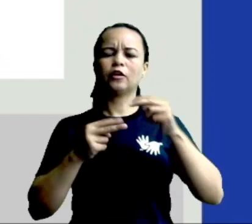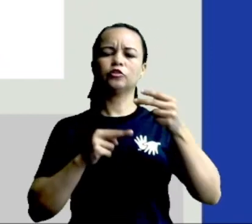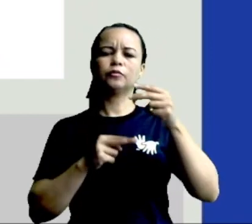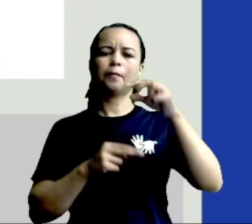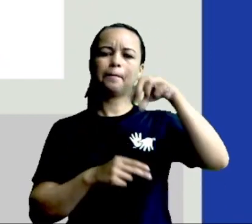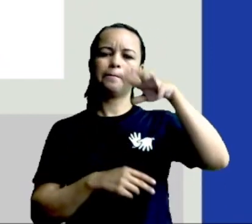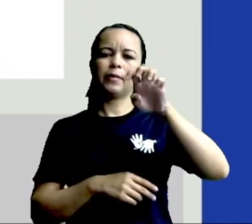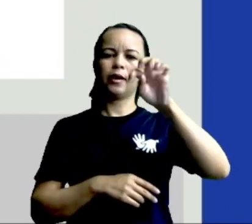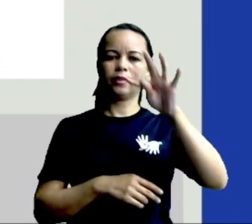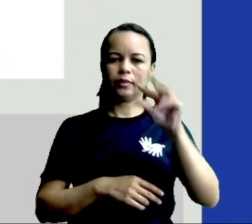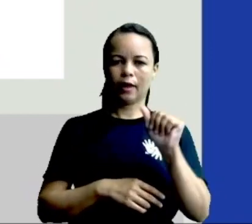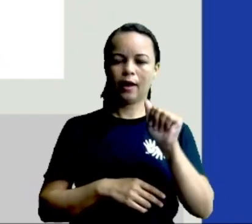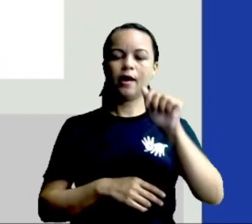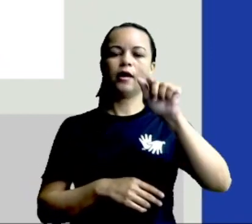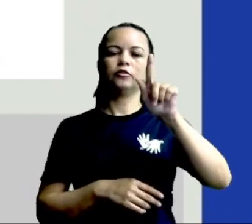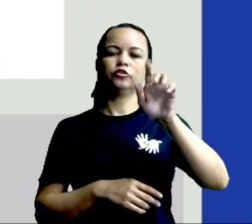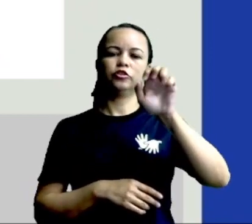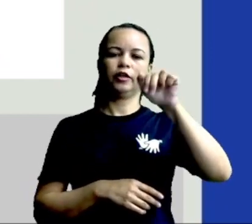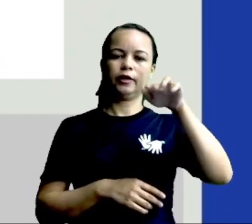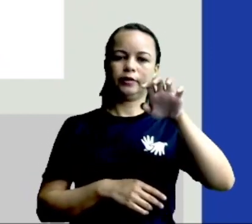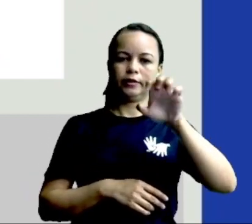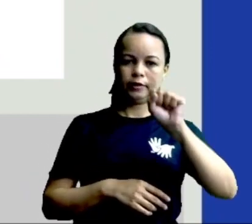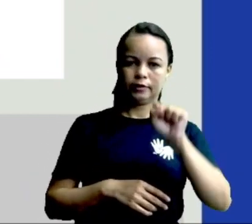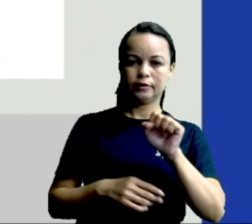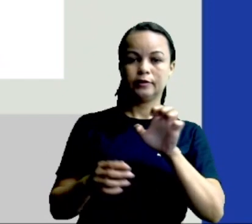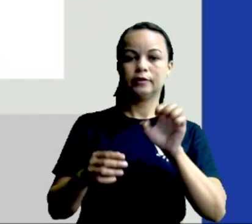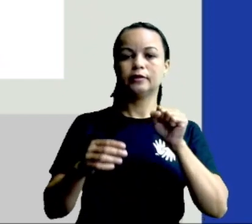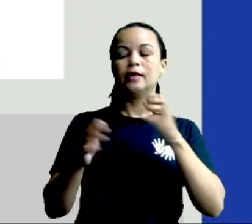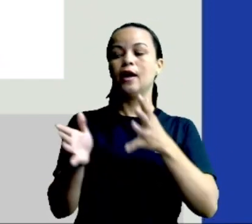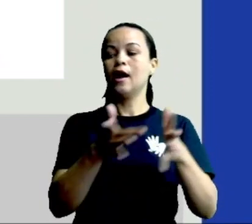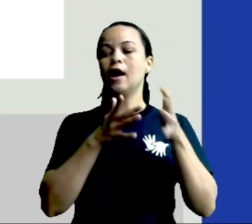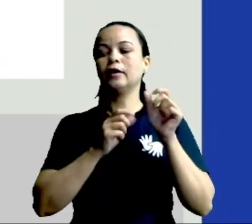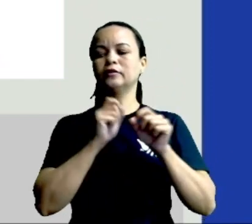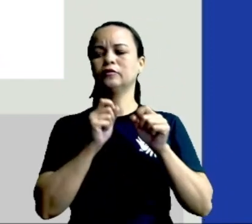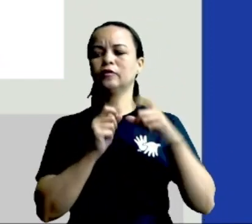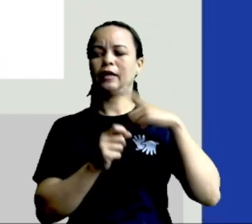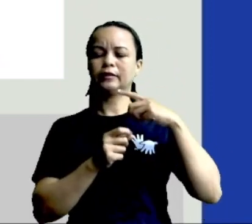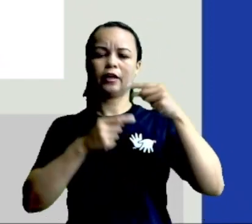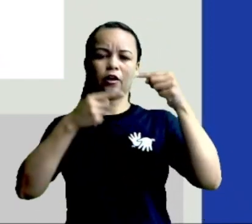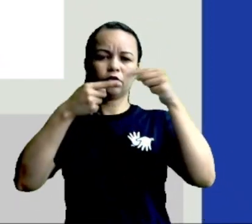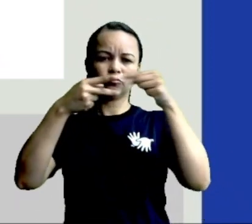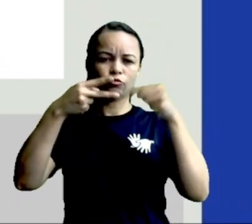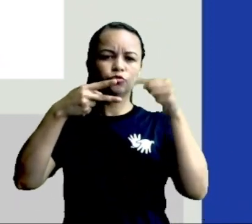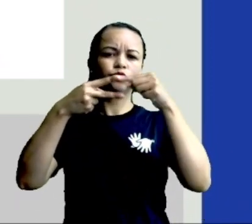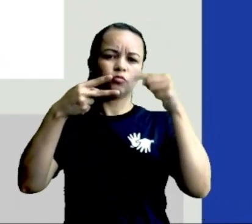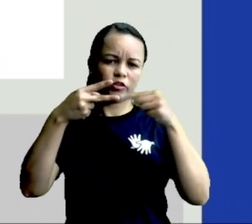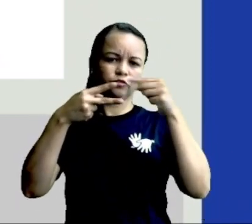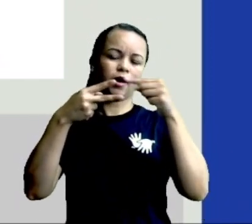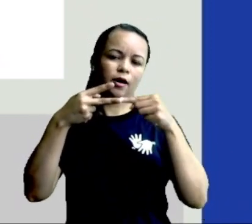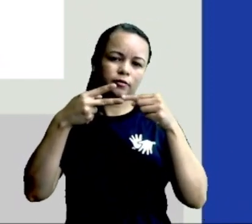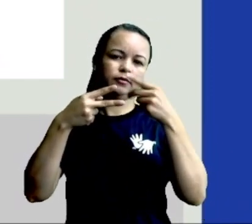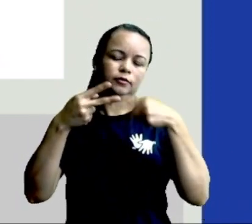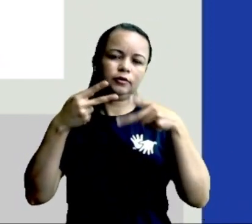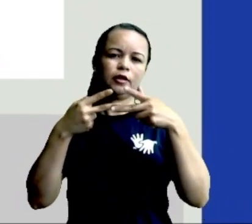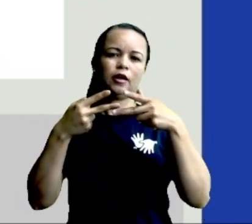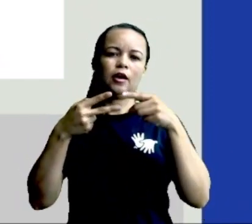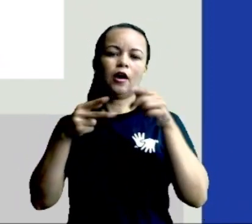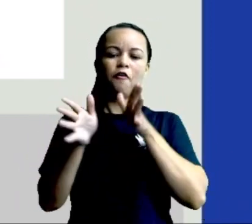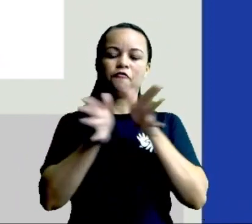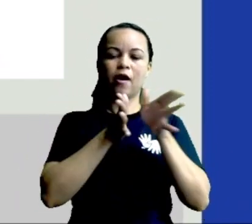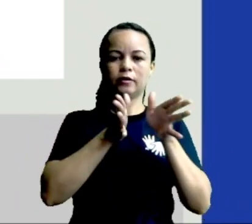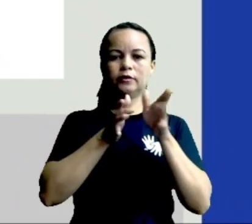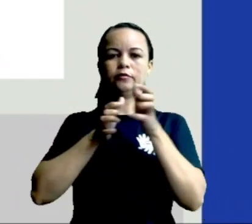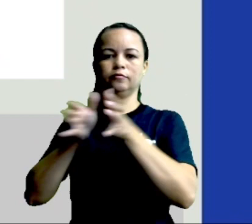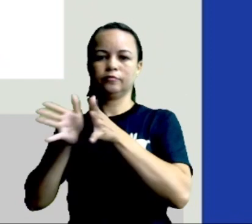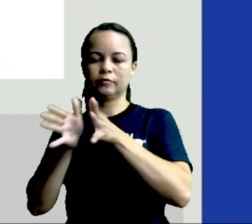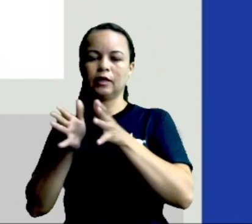ou a fase de alternância de ciclo. Vai ter uma fase que vai ser esporófito e uma fase que vai ser gametófito. Uma fase que vai ser